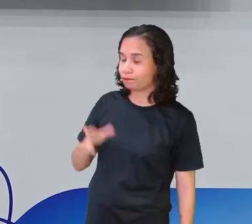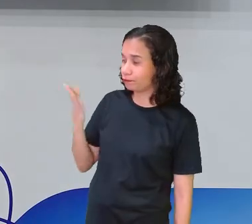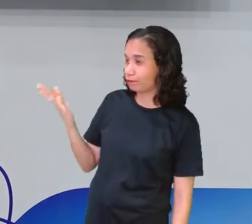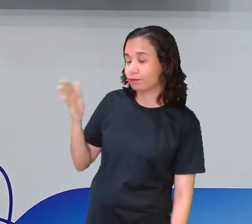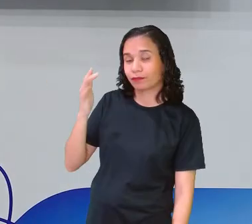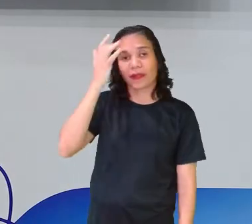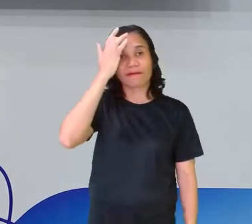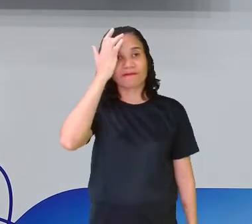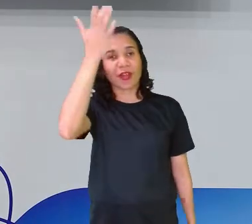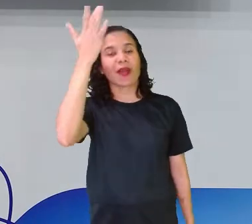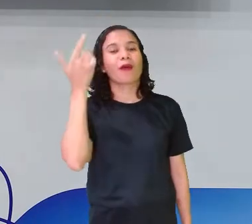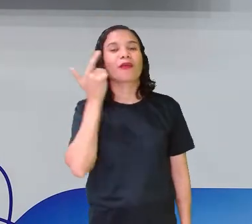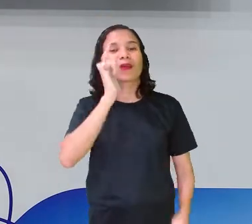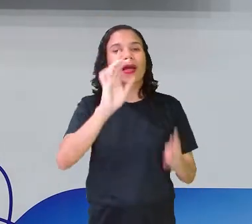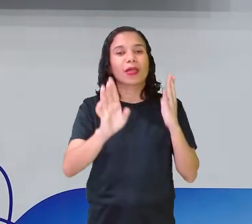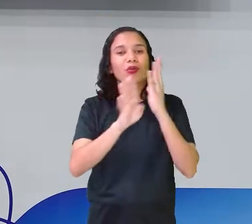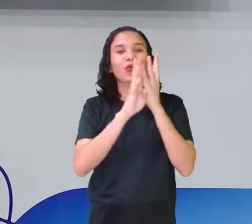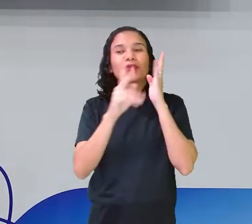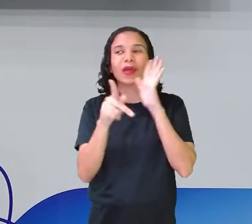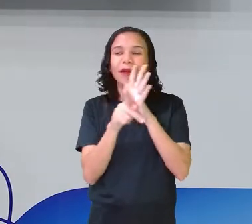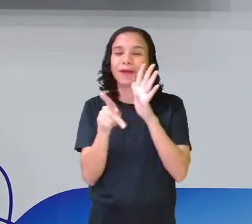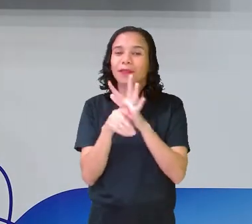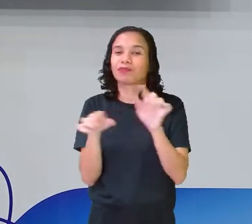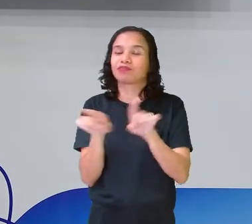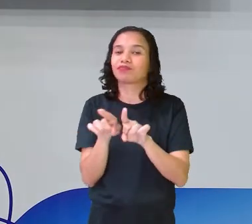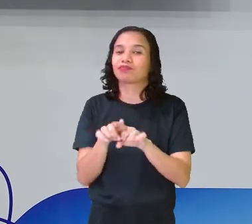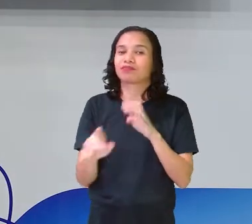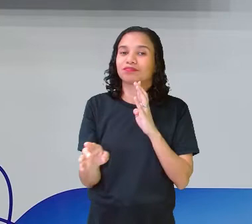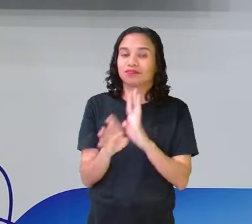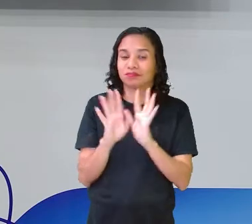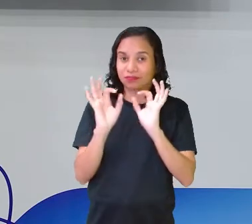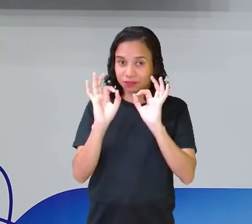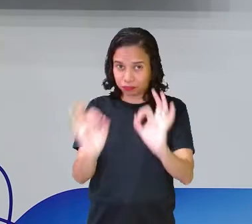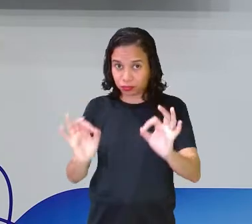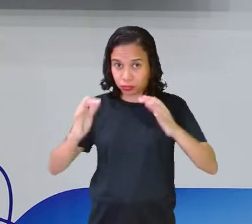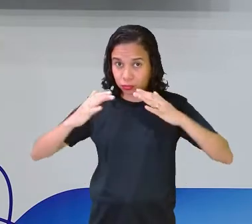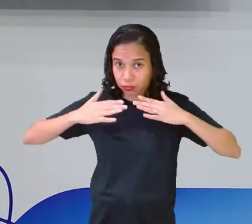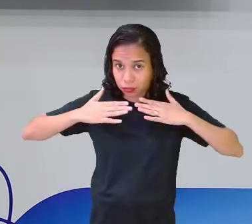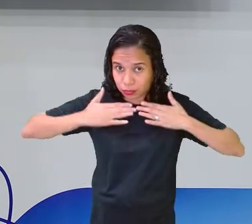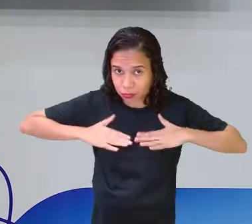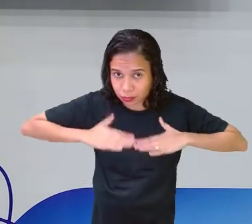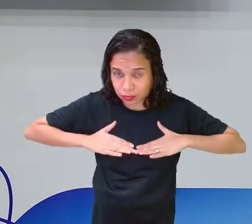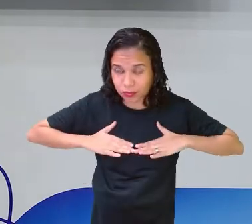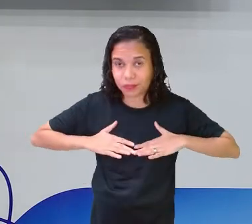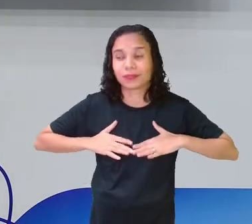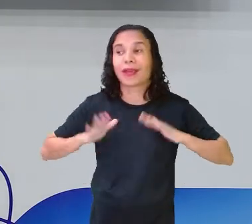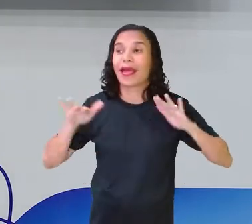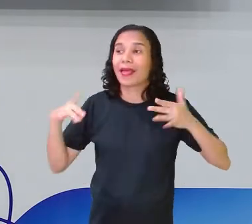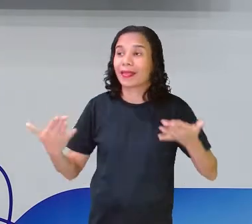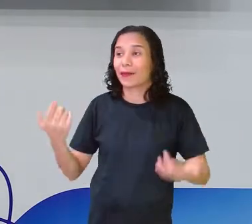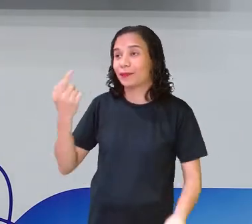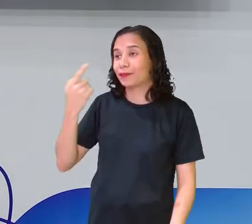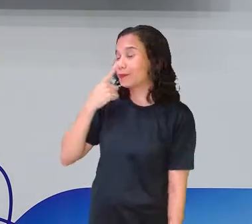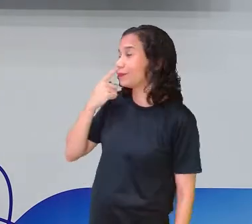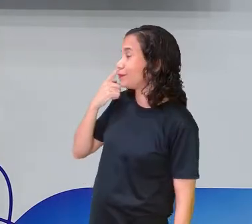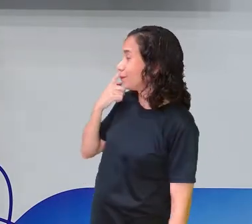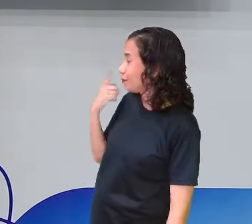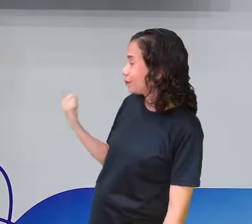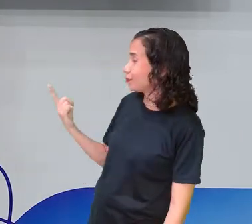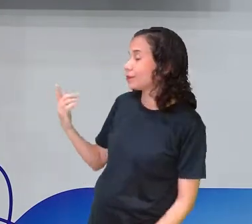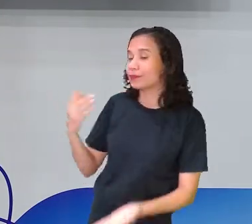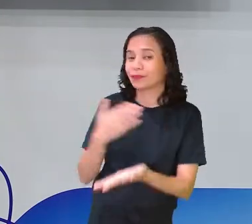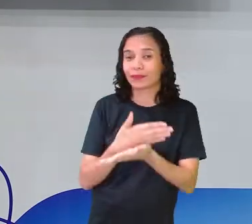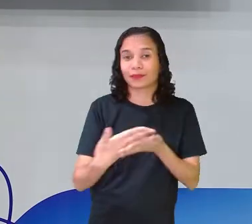Respostas fáceis de resolver e de encontrar. Tranquilo até aí? Então, eu já